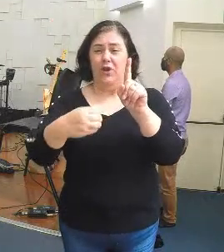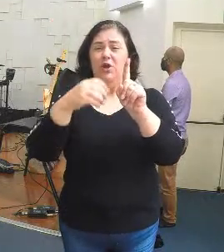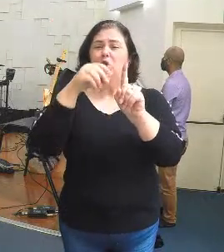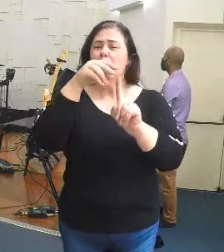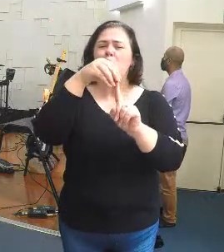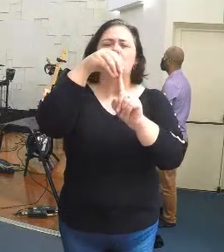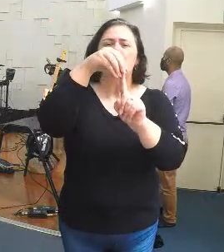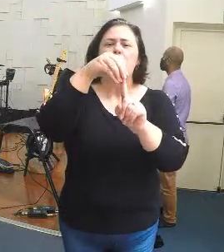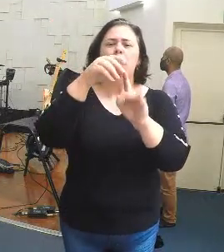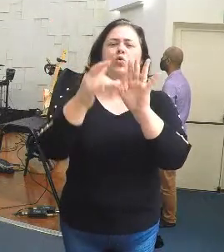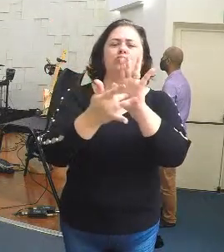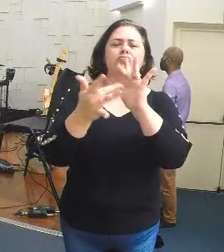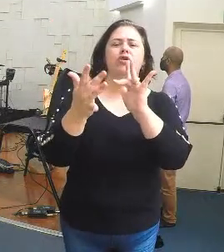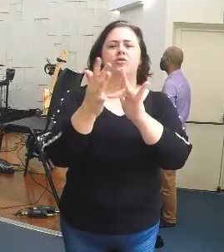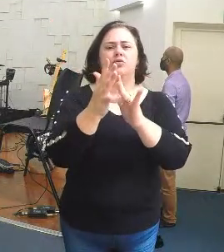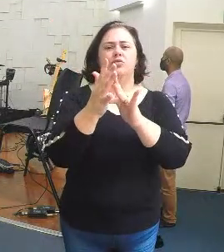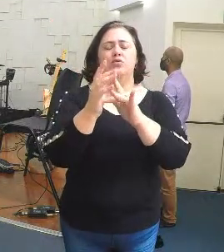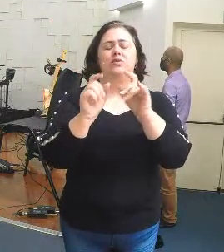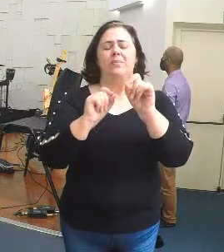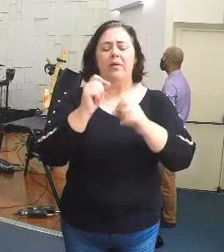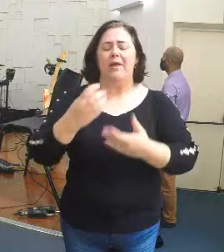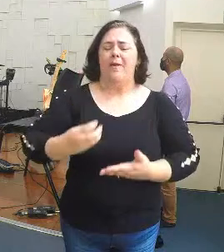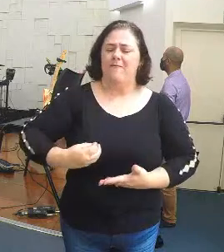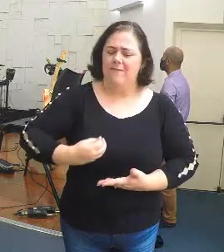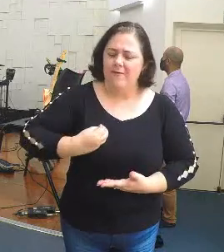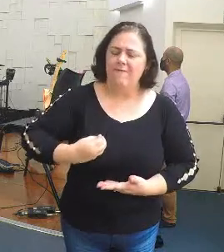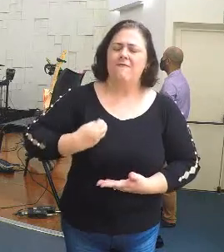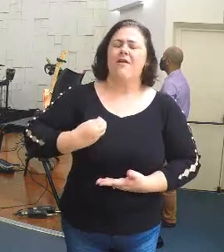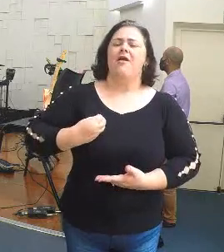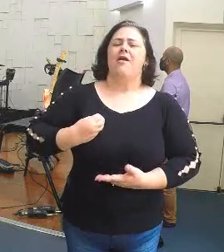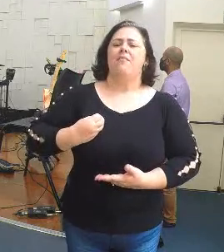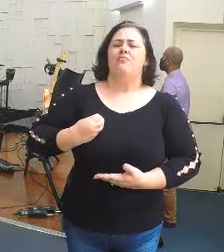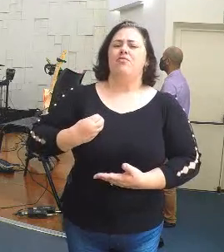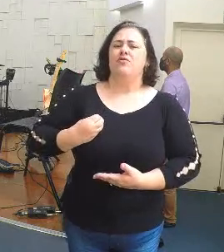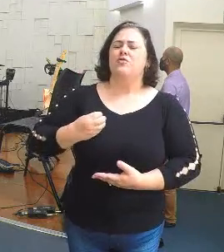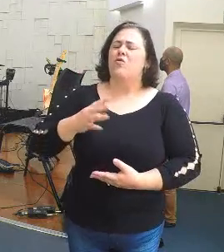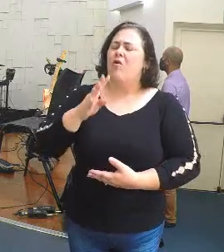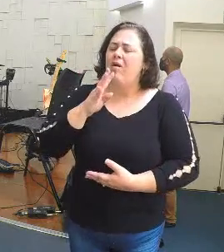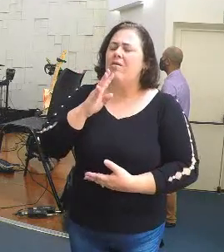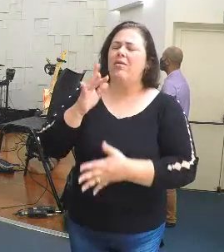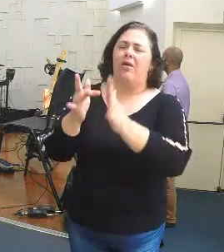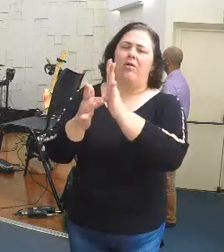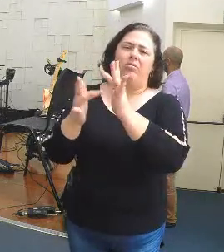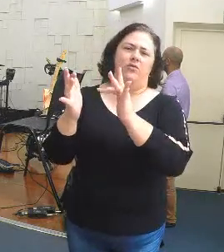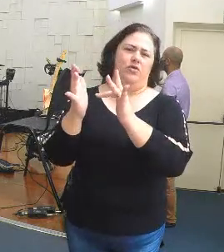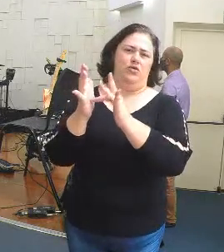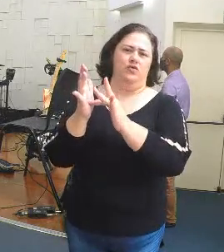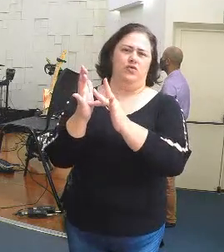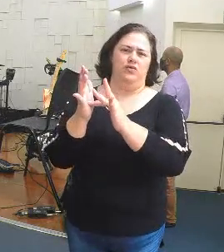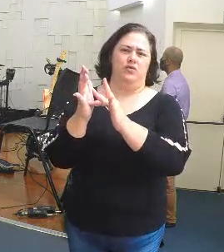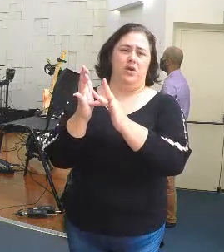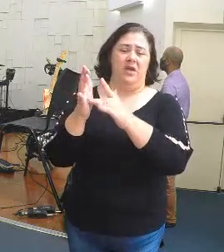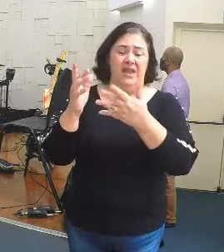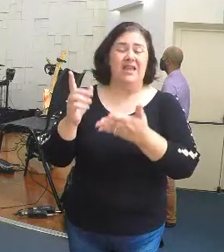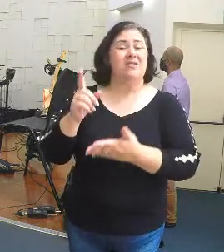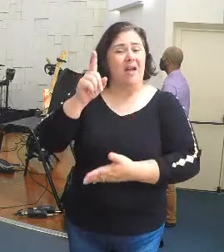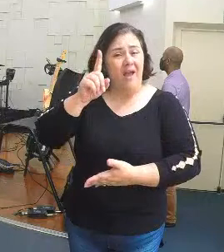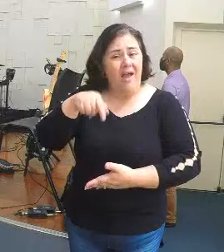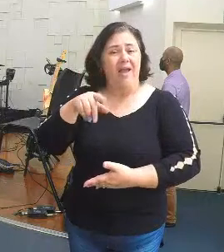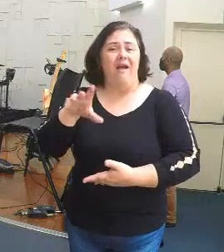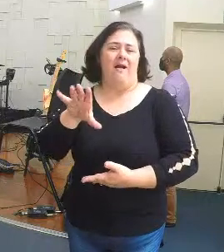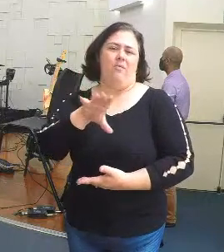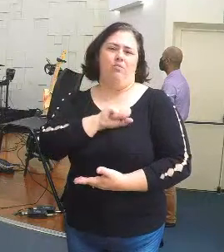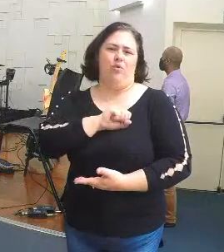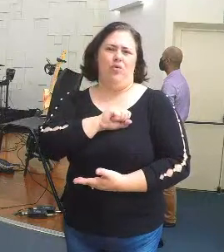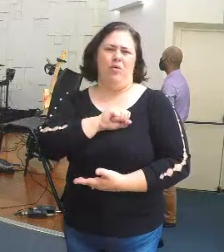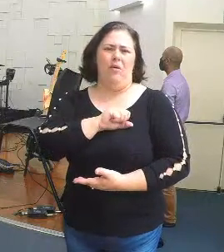ao mundo para vivermos por meio dele. Nisto consiste o amor, não